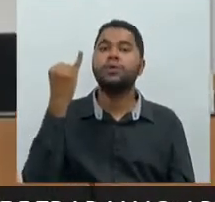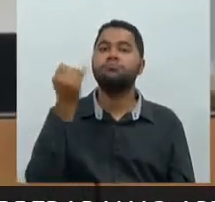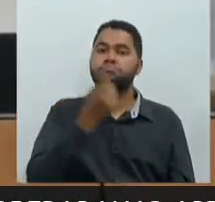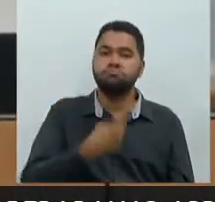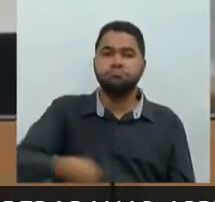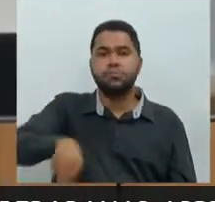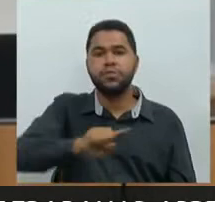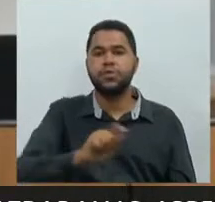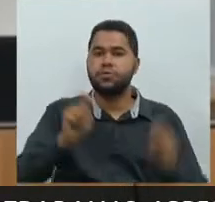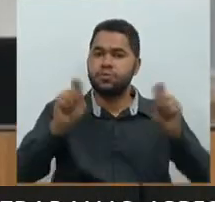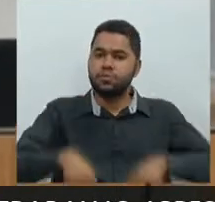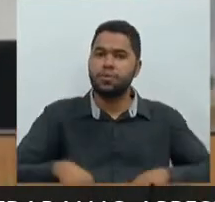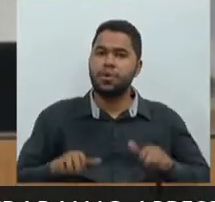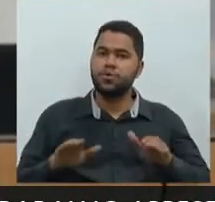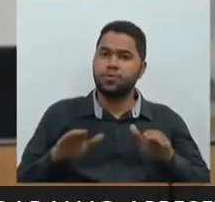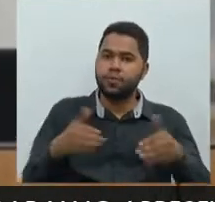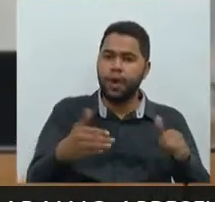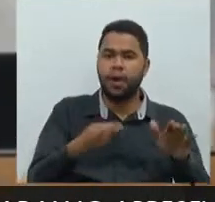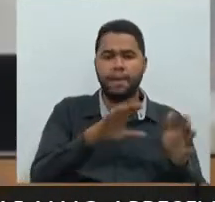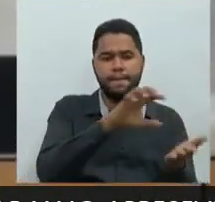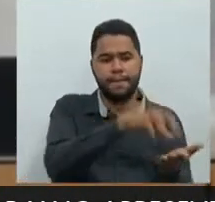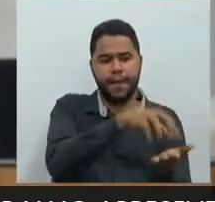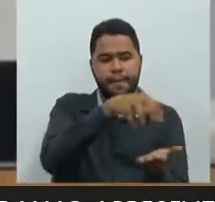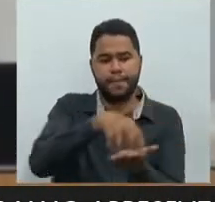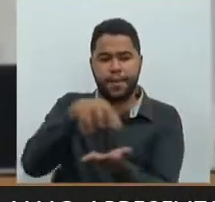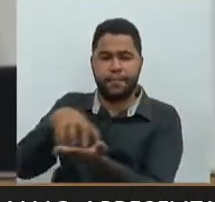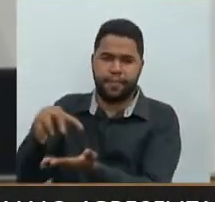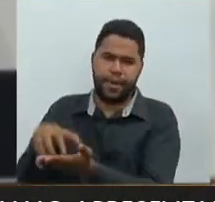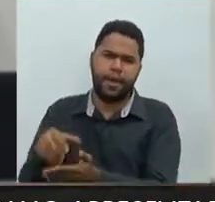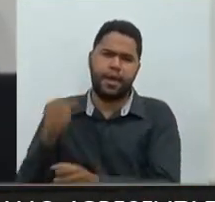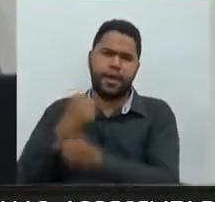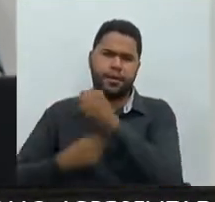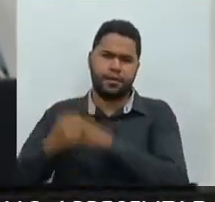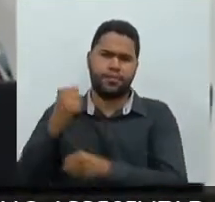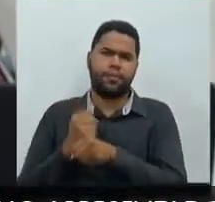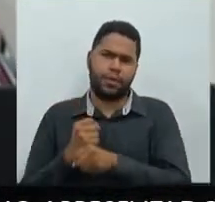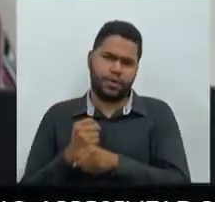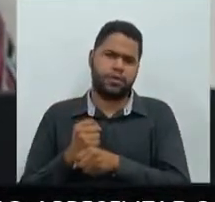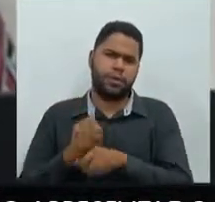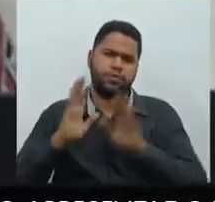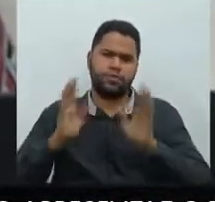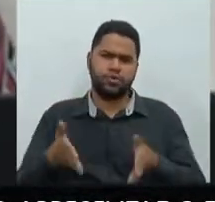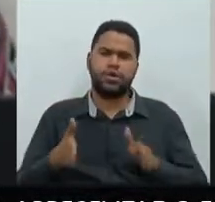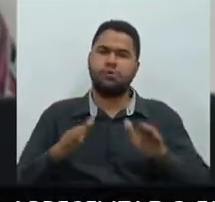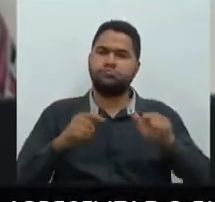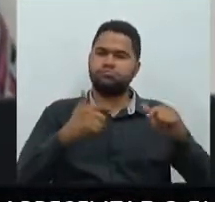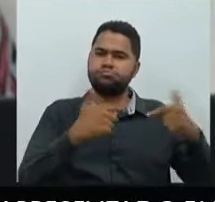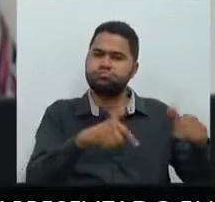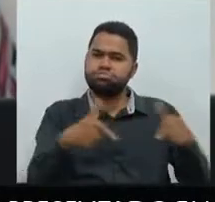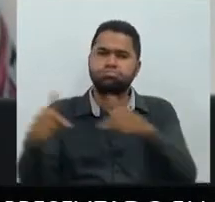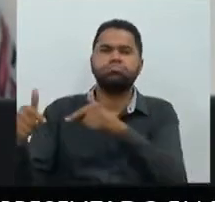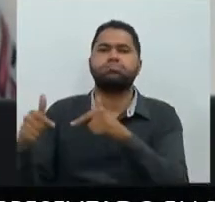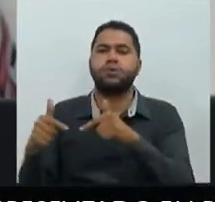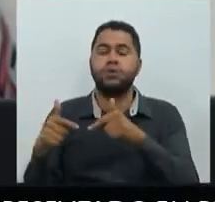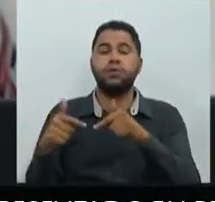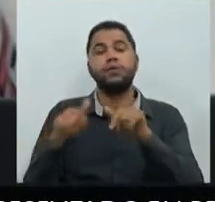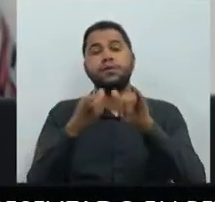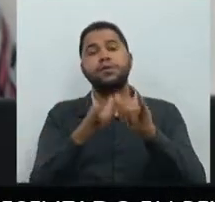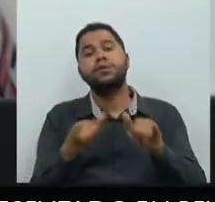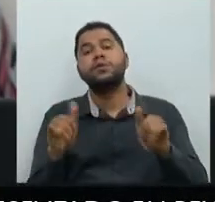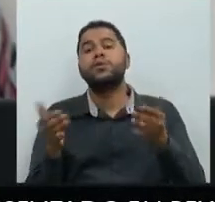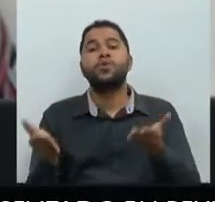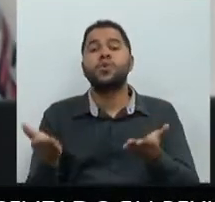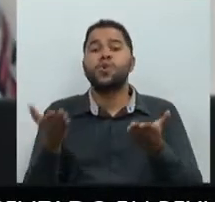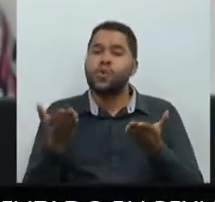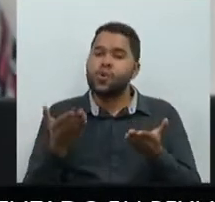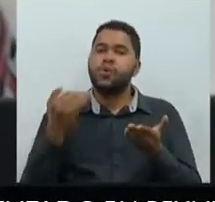possa trabalhar dentro de cada comissão. E como a gente falou ano passado, quem acompanha a gente aqui, nós trouxemos